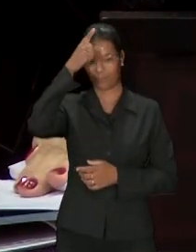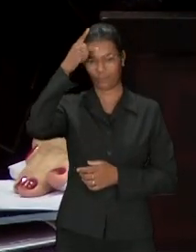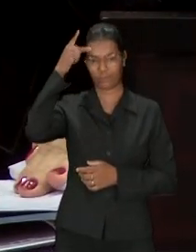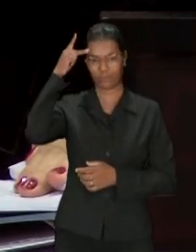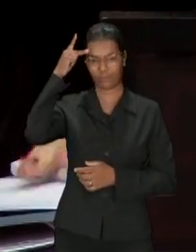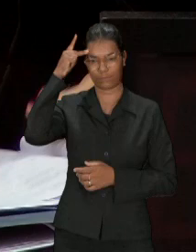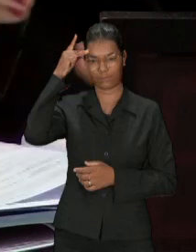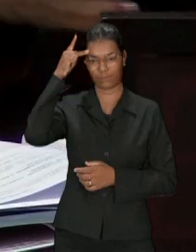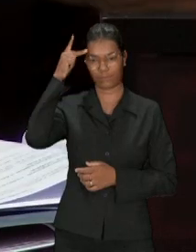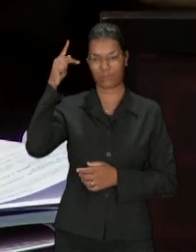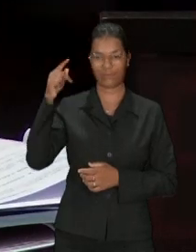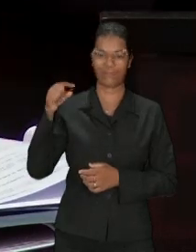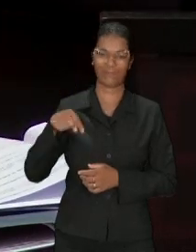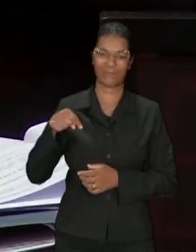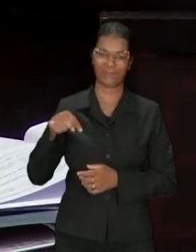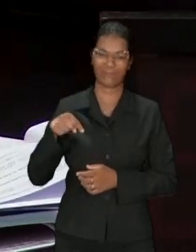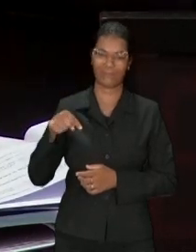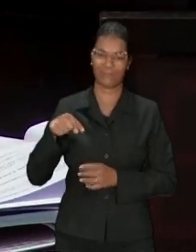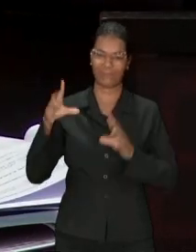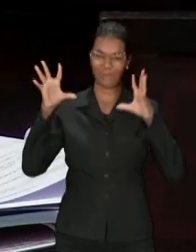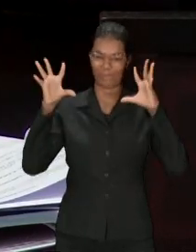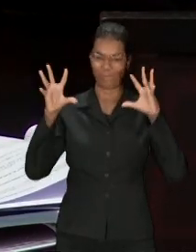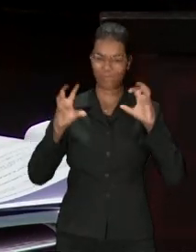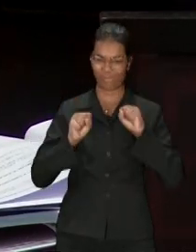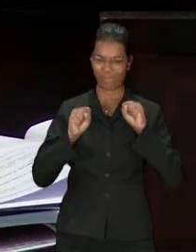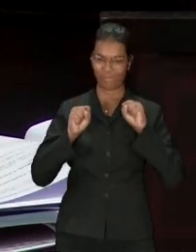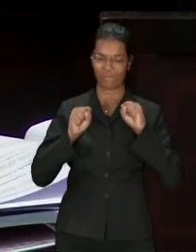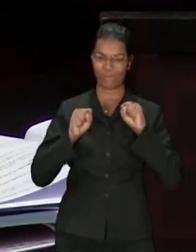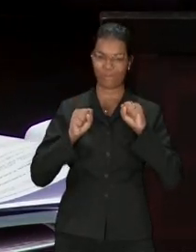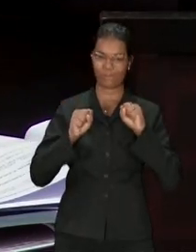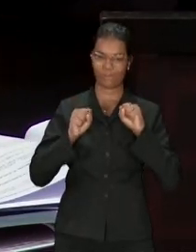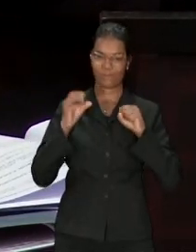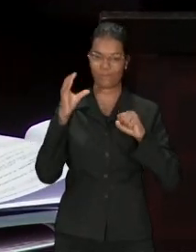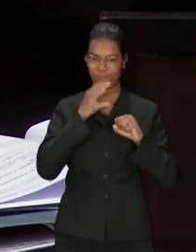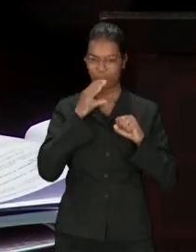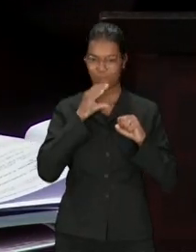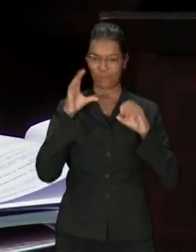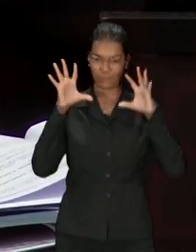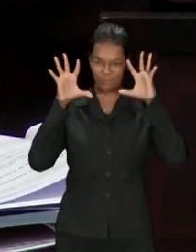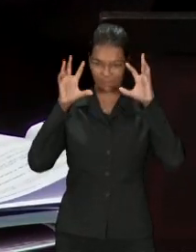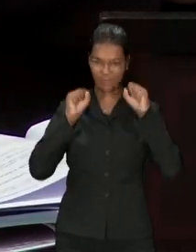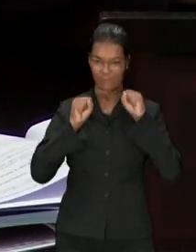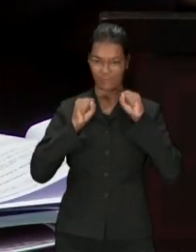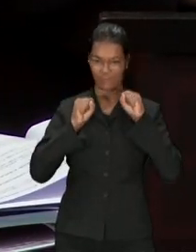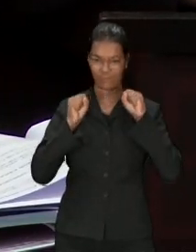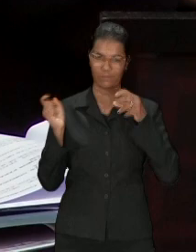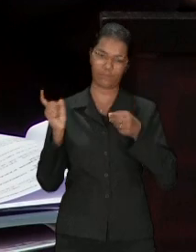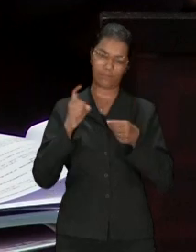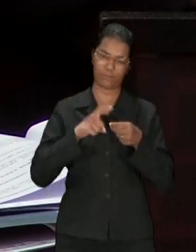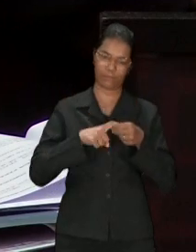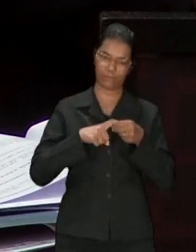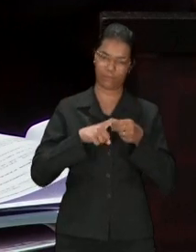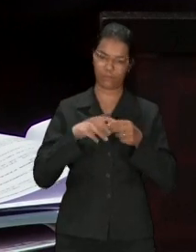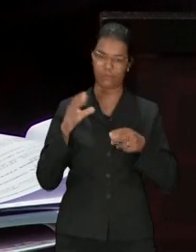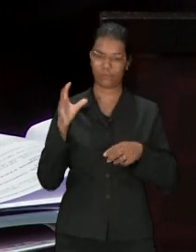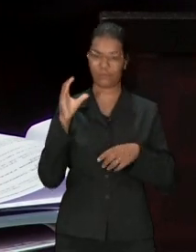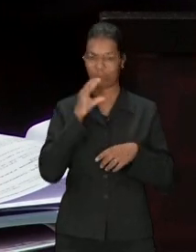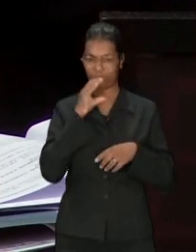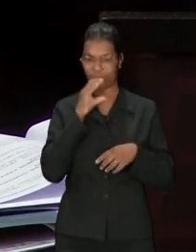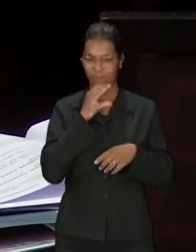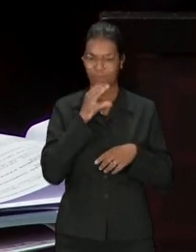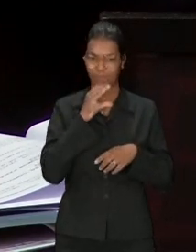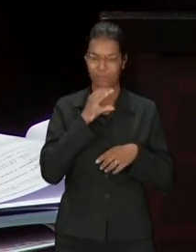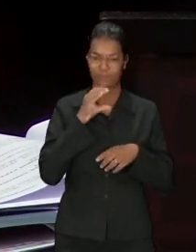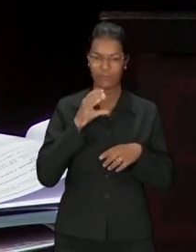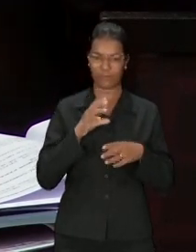mais um pique aqui rápido para... Vai ficar escuro, mas volta rápido, tá? É só para passar uma chave para outra.